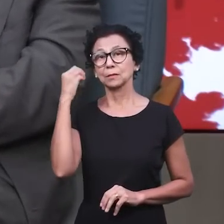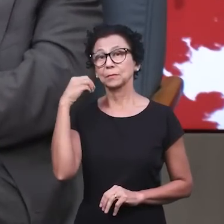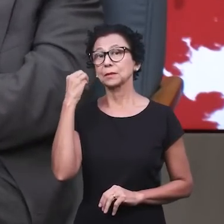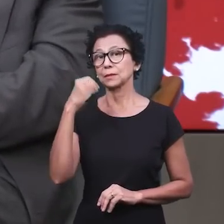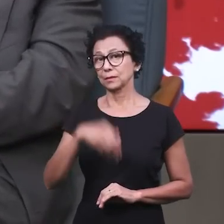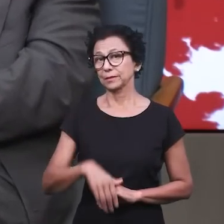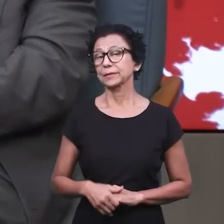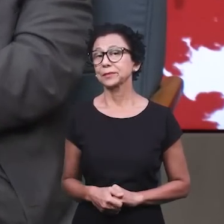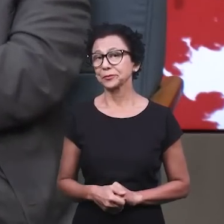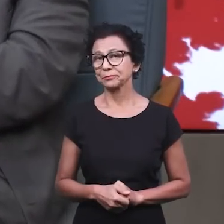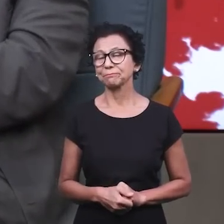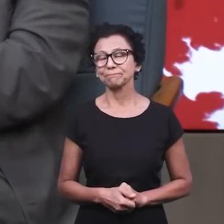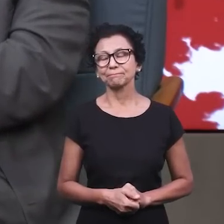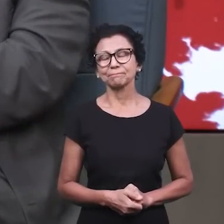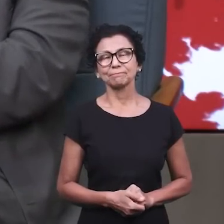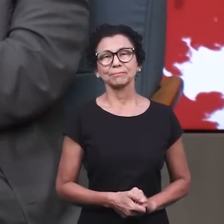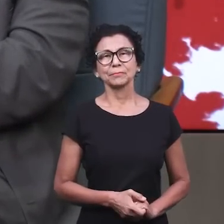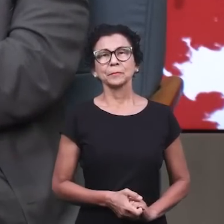quando nós falamos